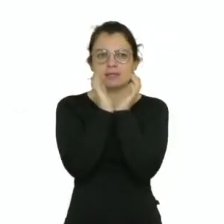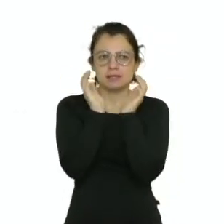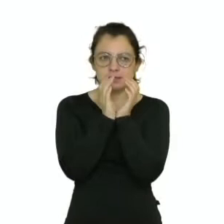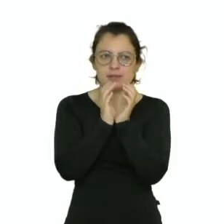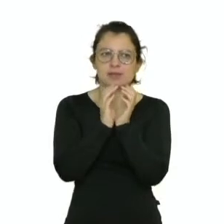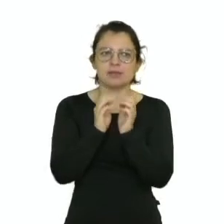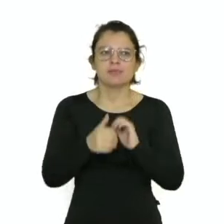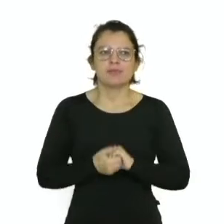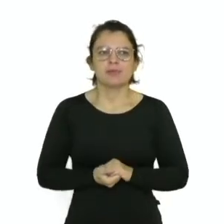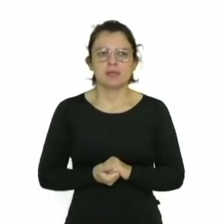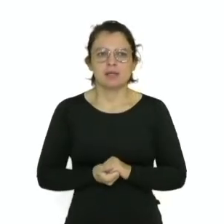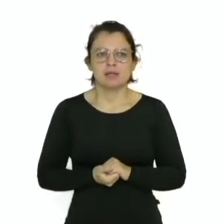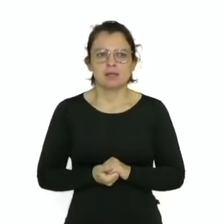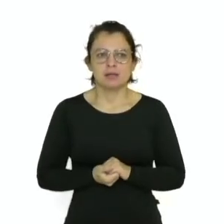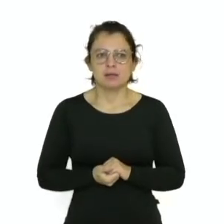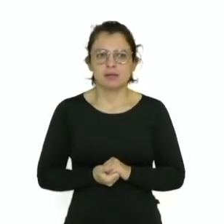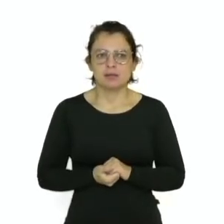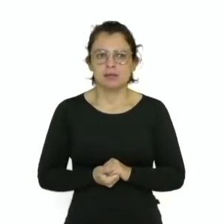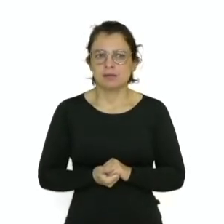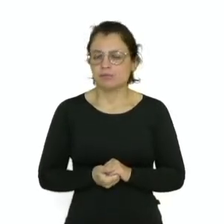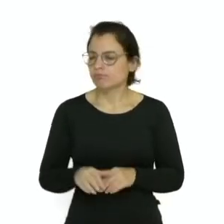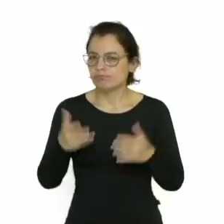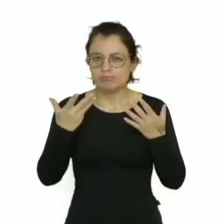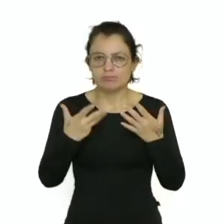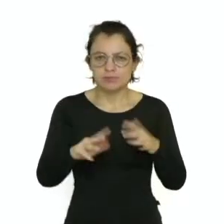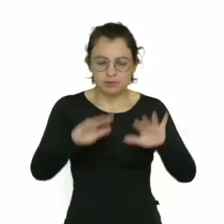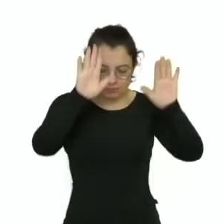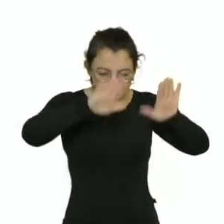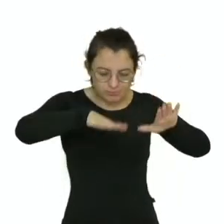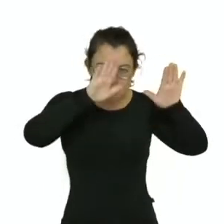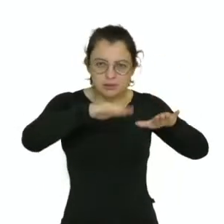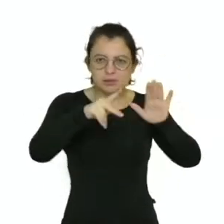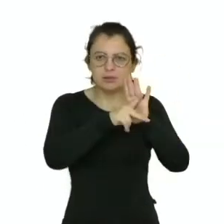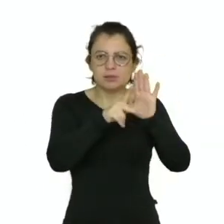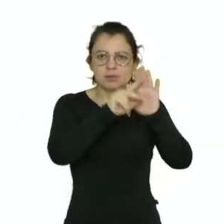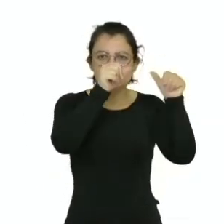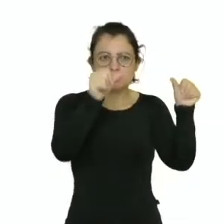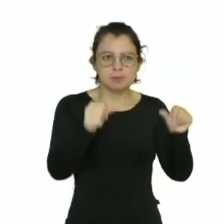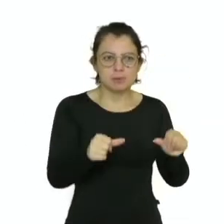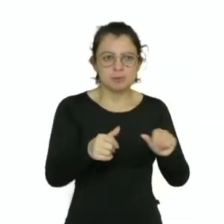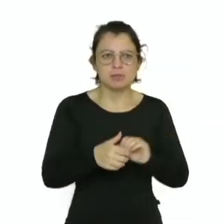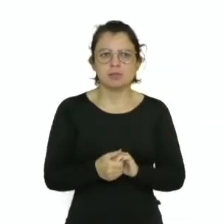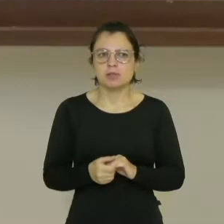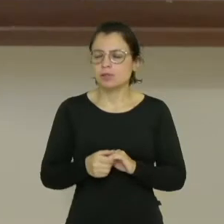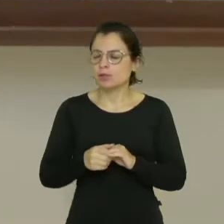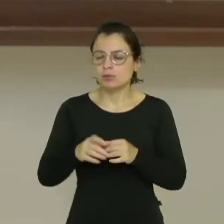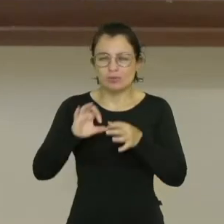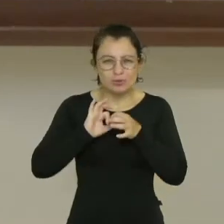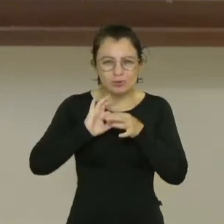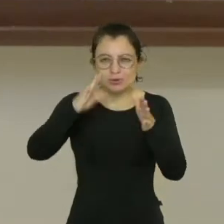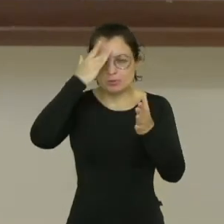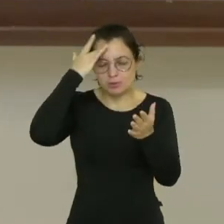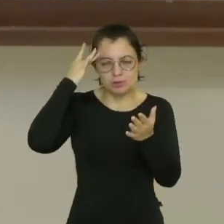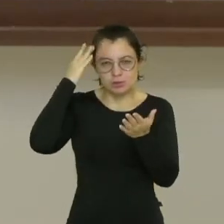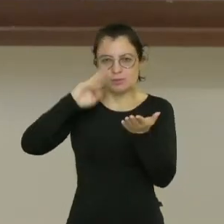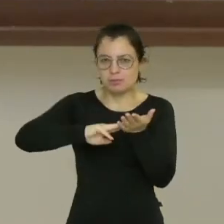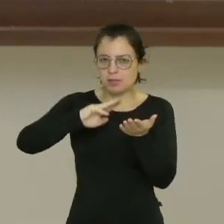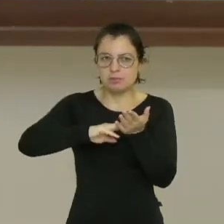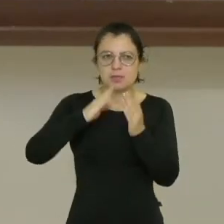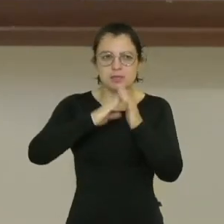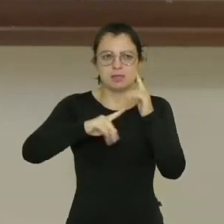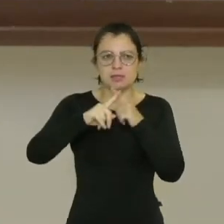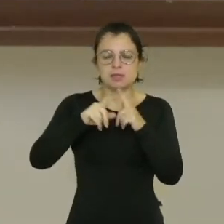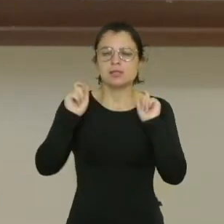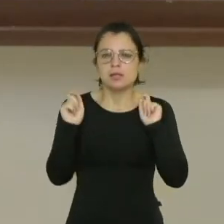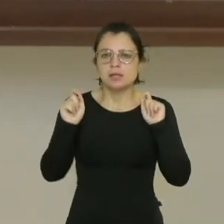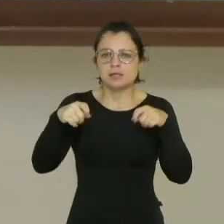Culto aos santos e imagens não tem fundamento. Qualquer membro da igreja pode se casar. Perceba a diferença, né?